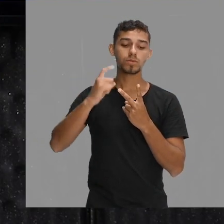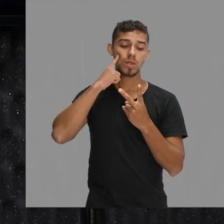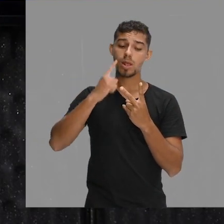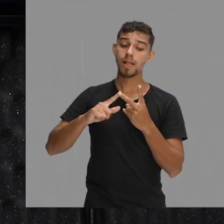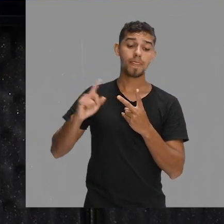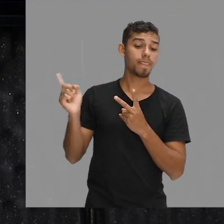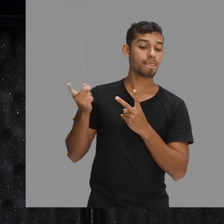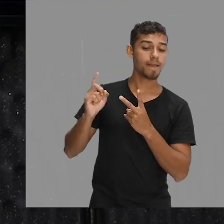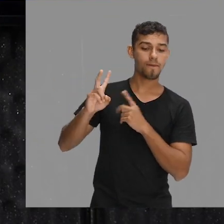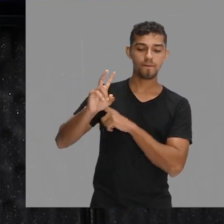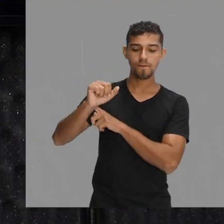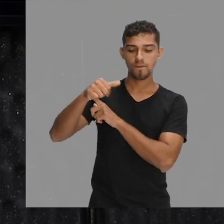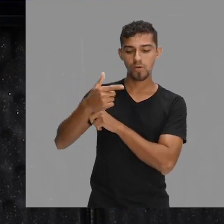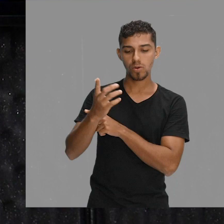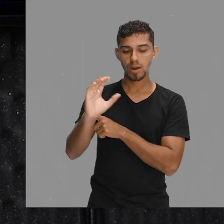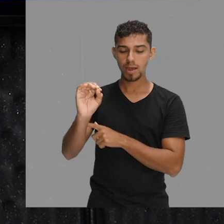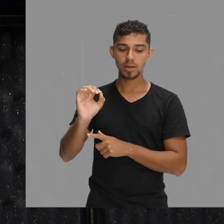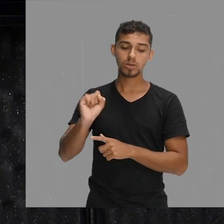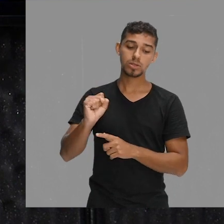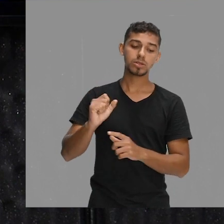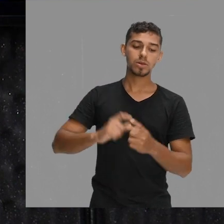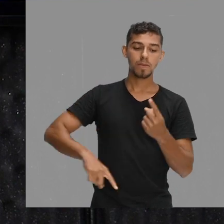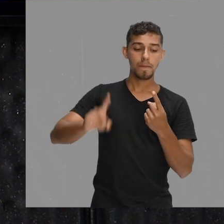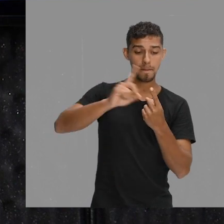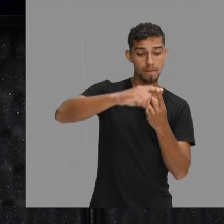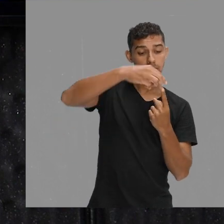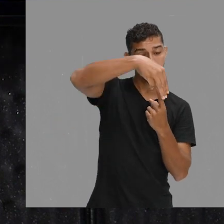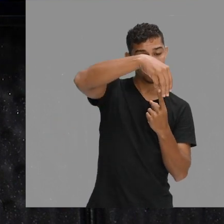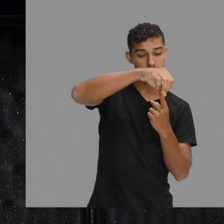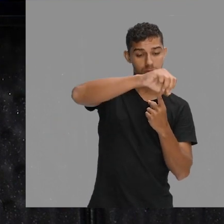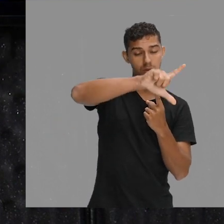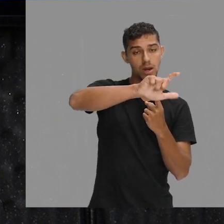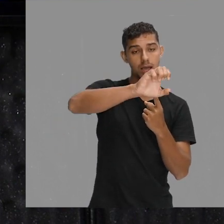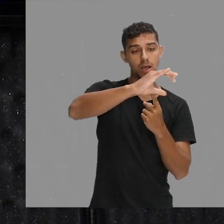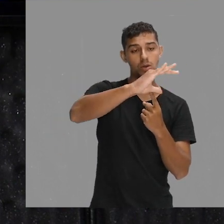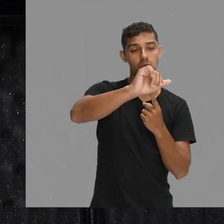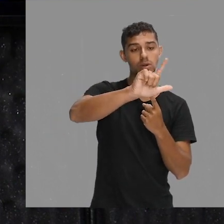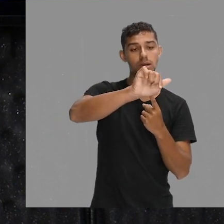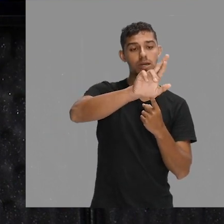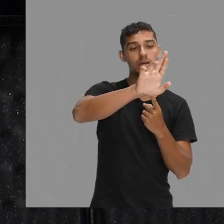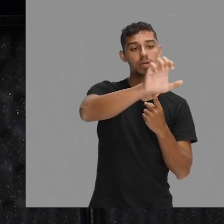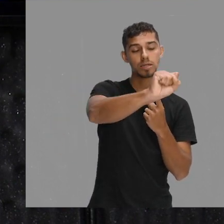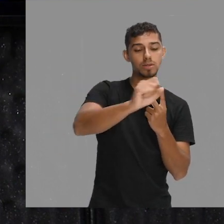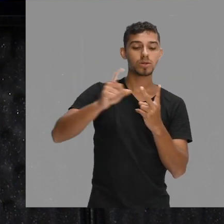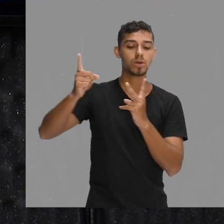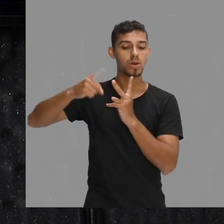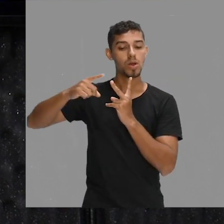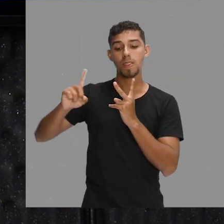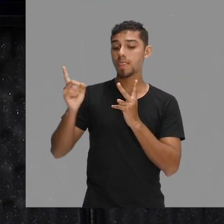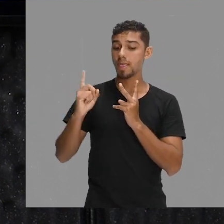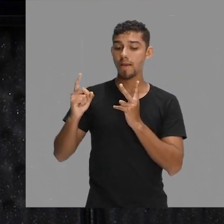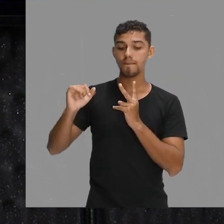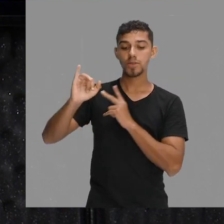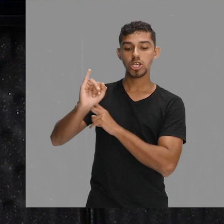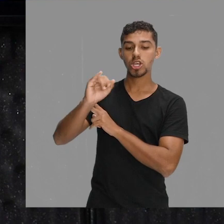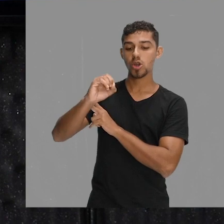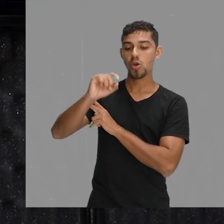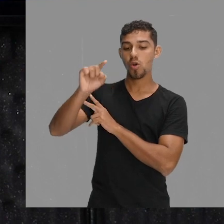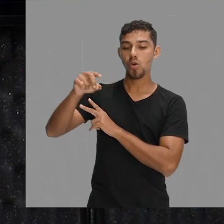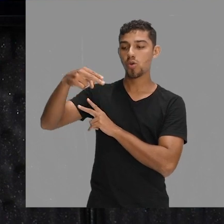não voláteis, nós temos solutos não voláteis moleculares e solutos não